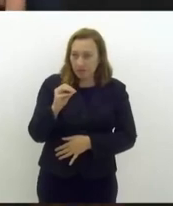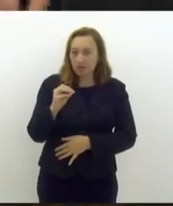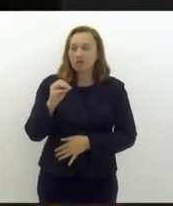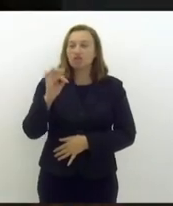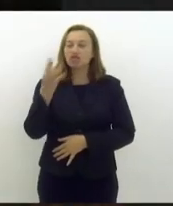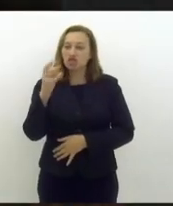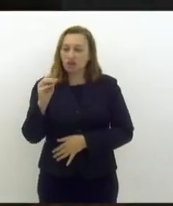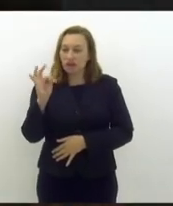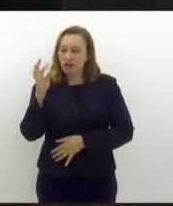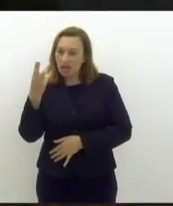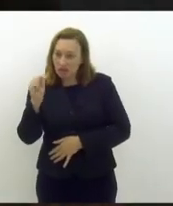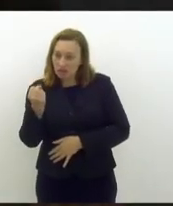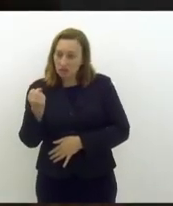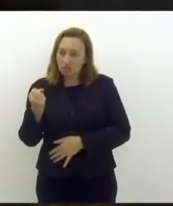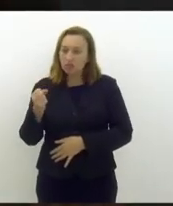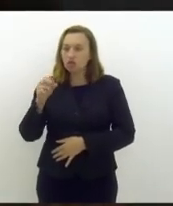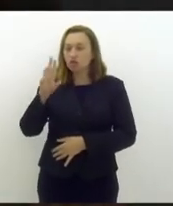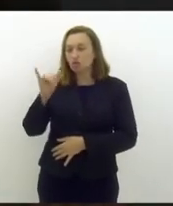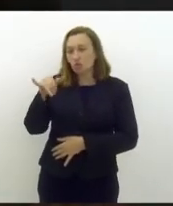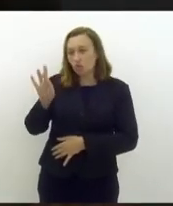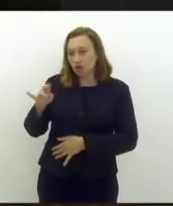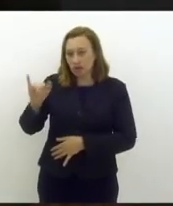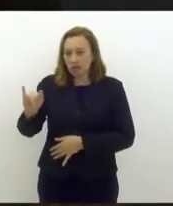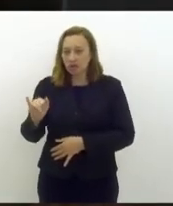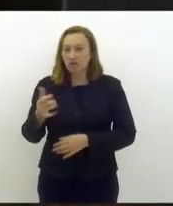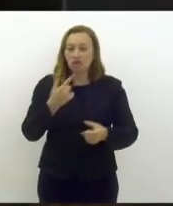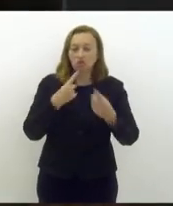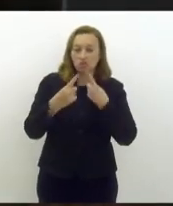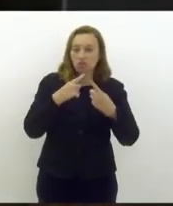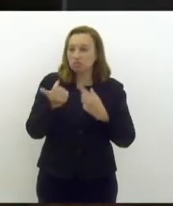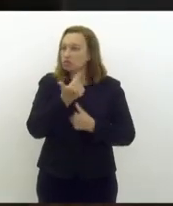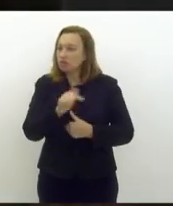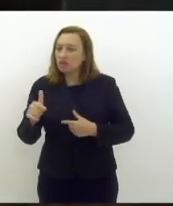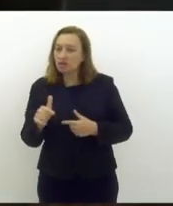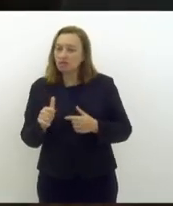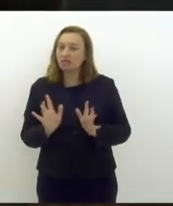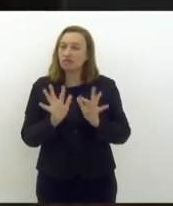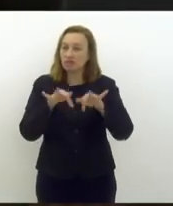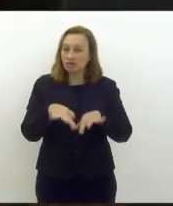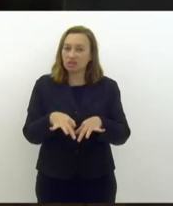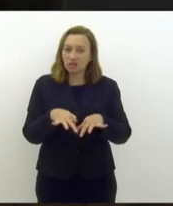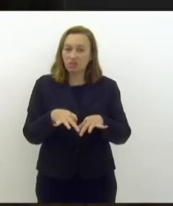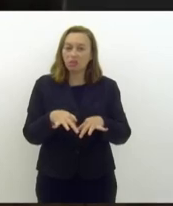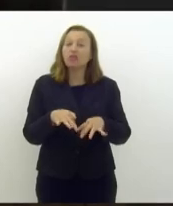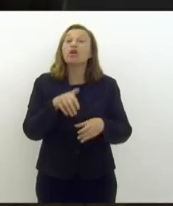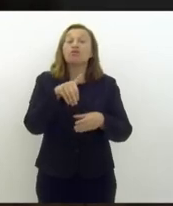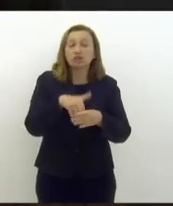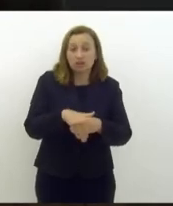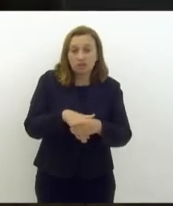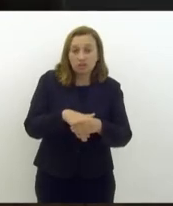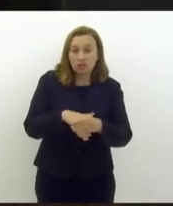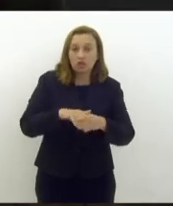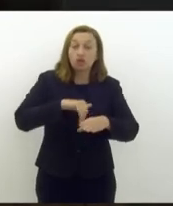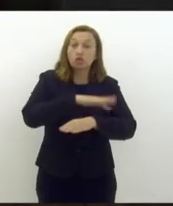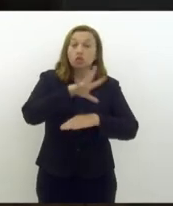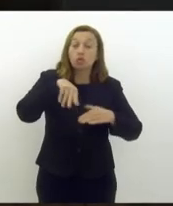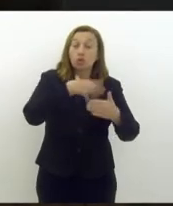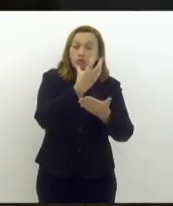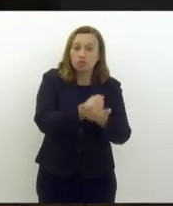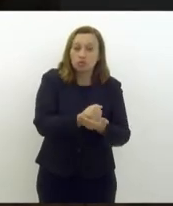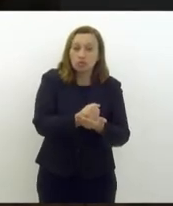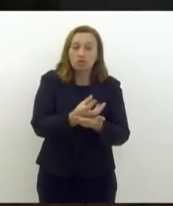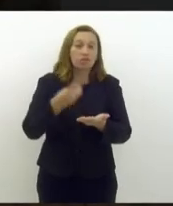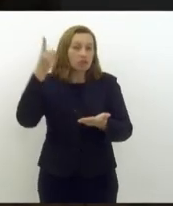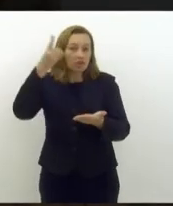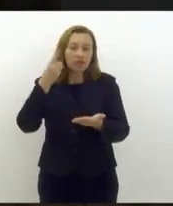Thiago Gagliasso e Yuri em discussão não havendo Quem Queira discutir encerrado a discussão em votação os senhores que a própria